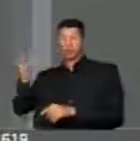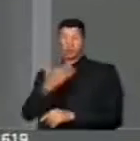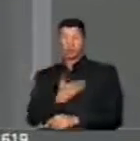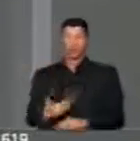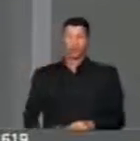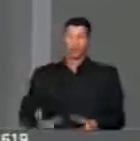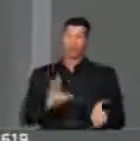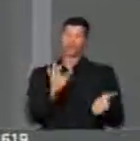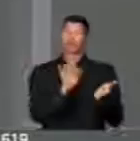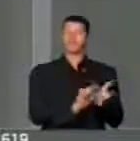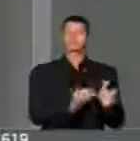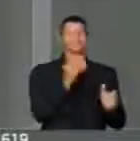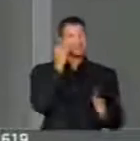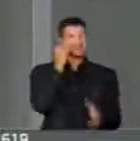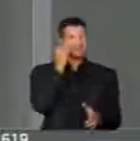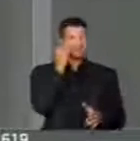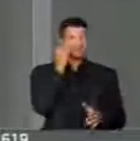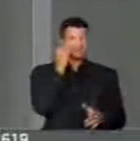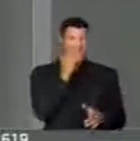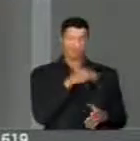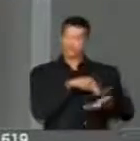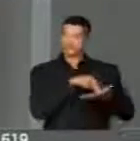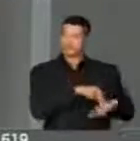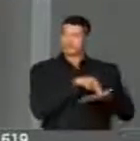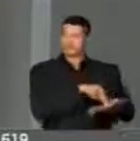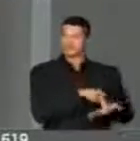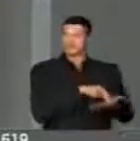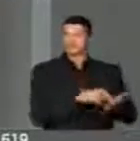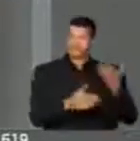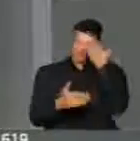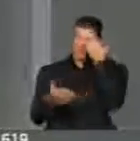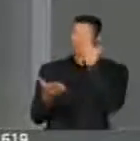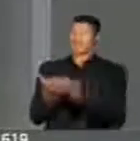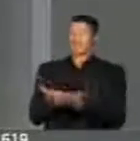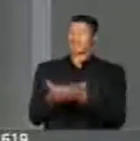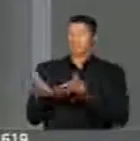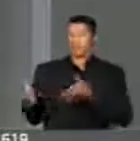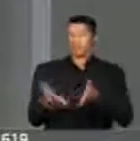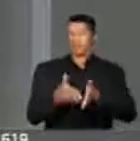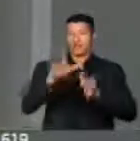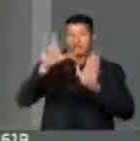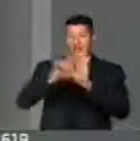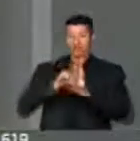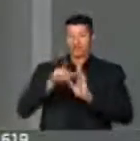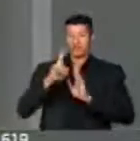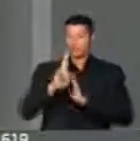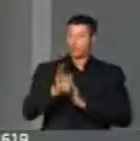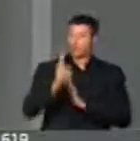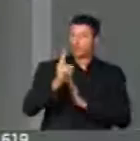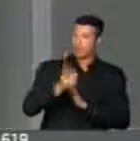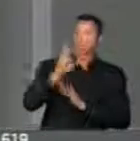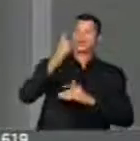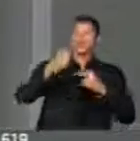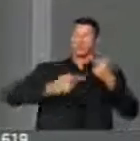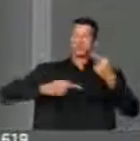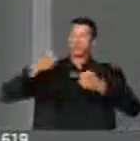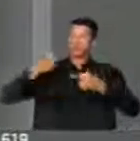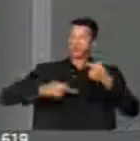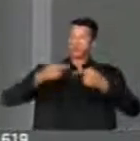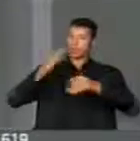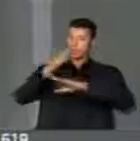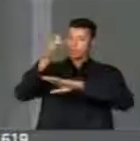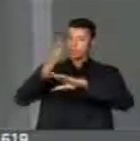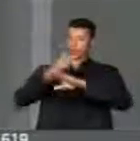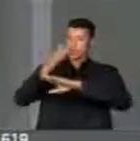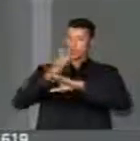governo legítimo que tenta se manter no cargo, acreditando nas vias legais para dar continuidade a uma política de acesso